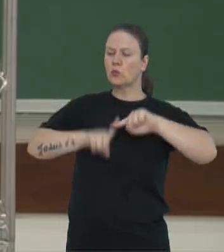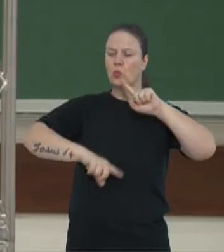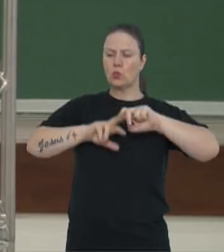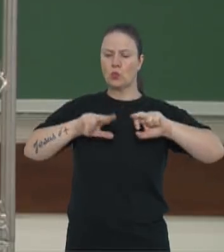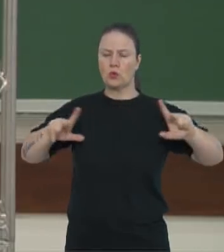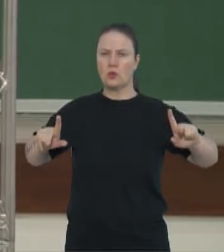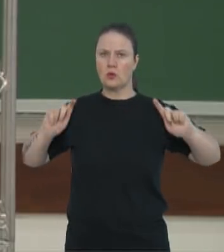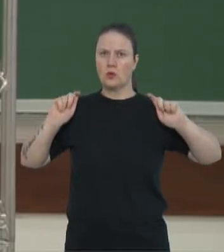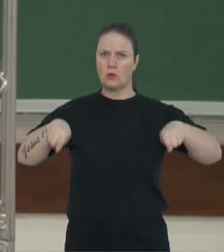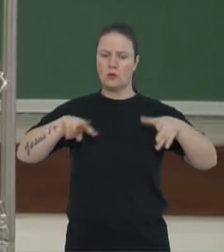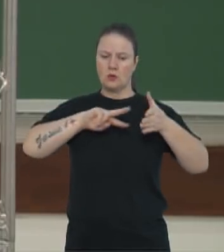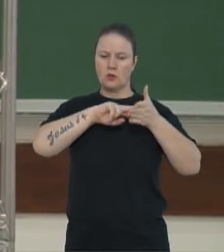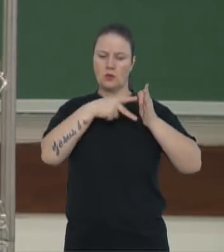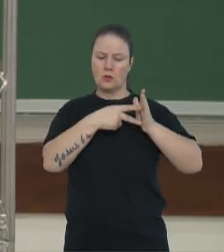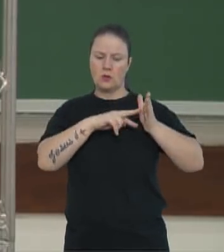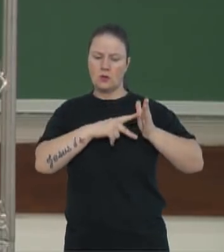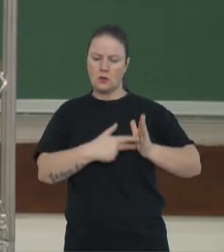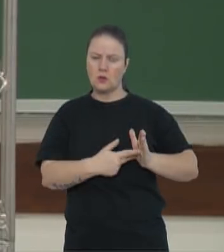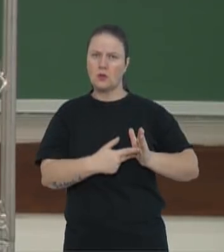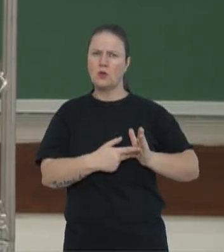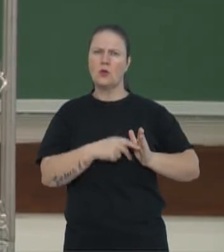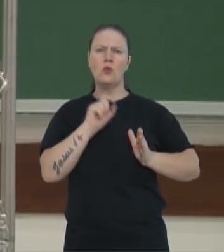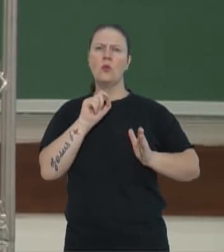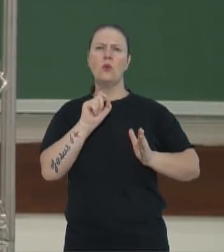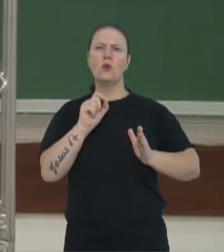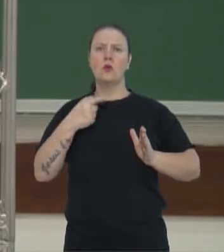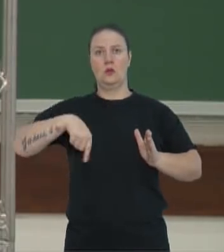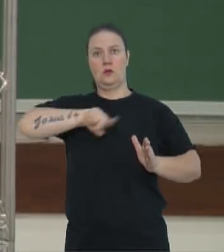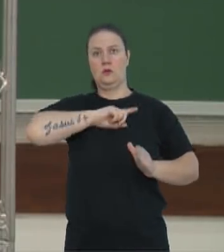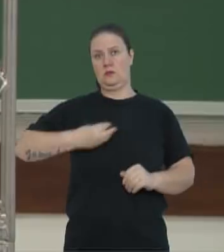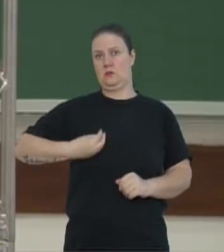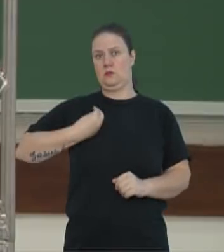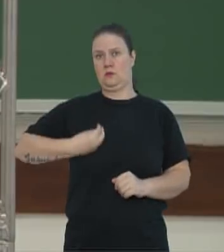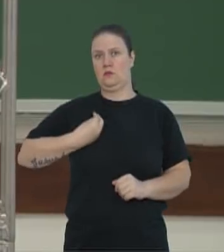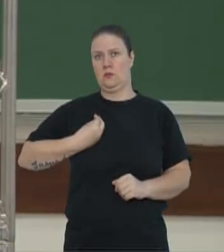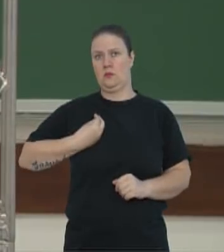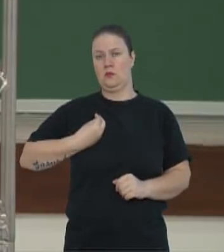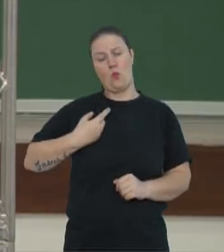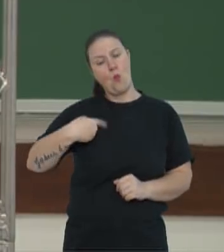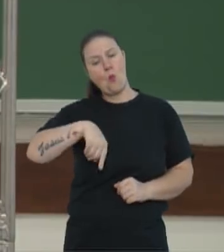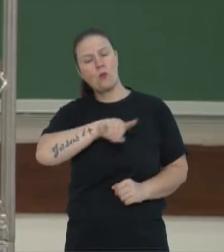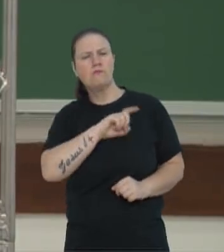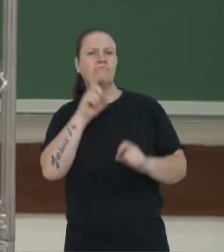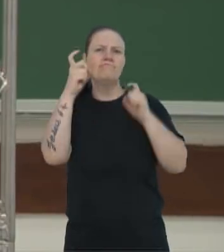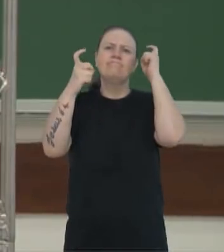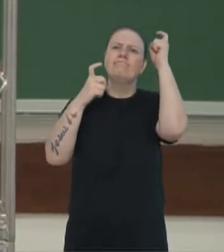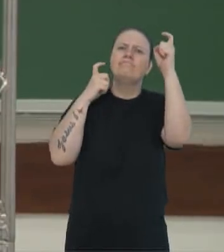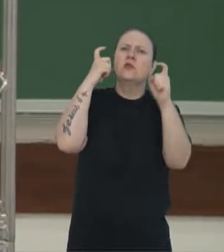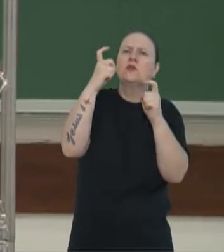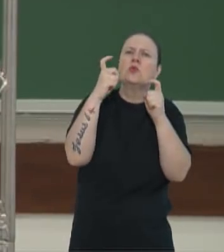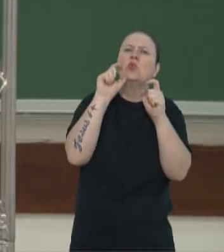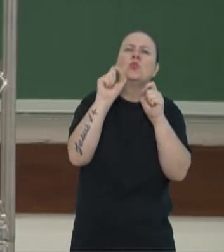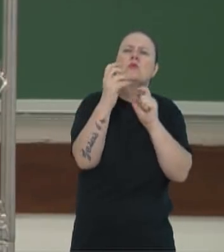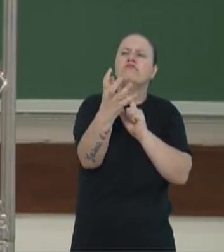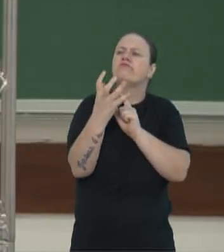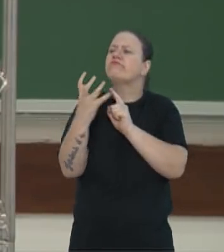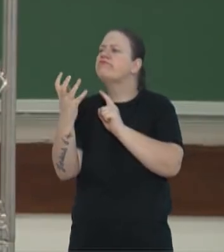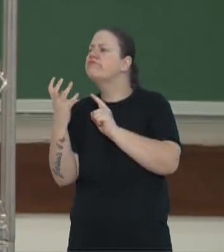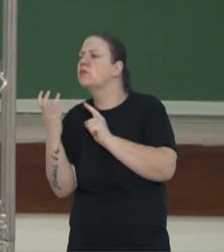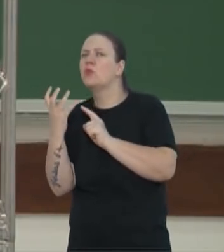podem trazer um significado para a gente pensar sobre o que a gente vive. Quais são as preocupações que a gente tem, o que nos afeta. Que